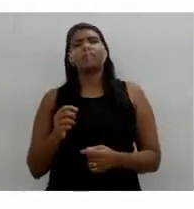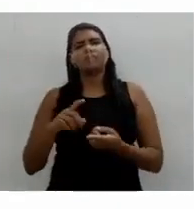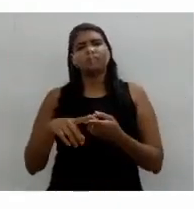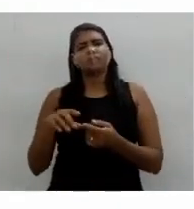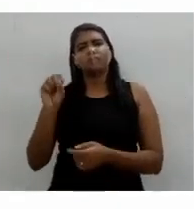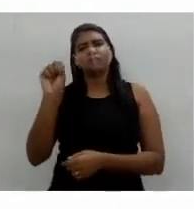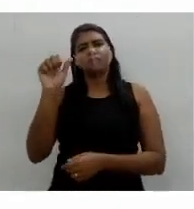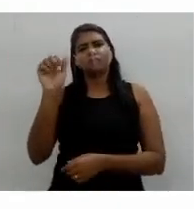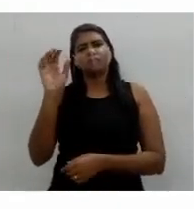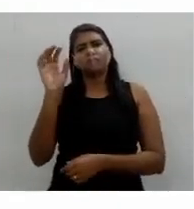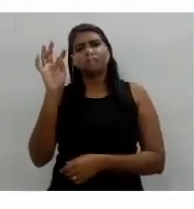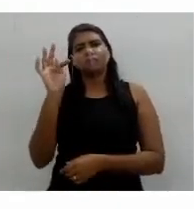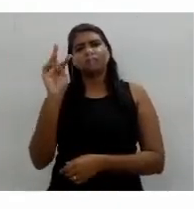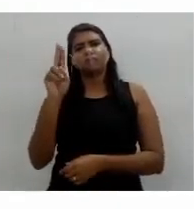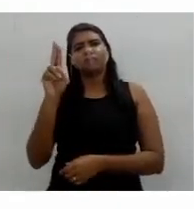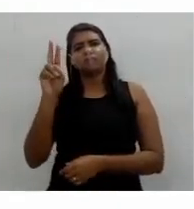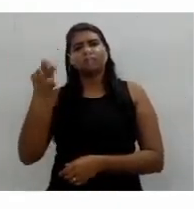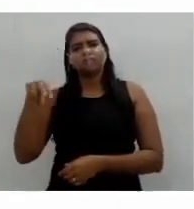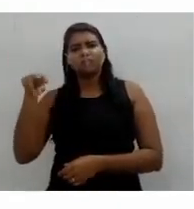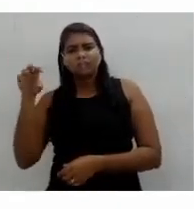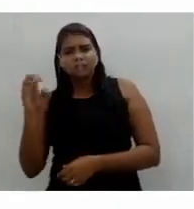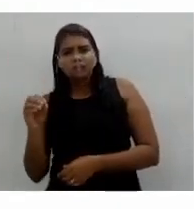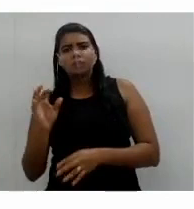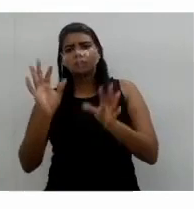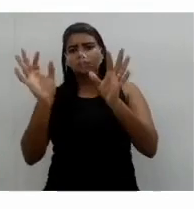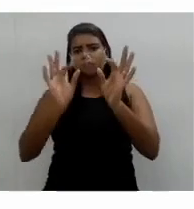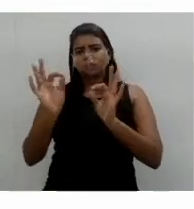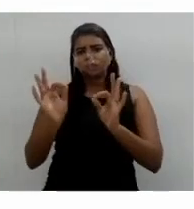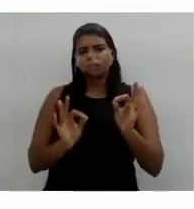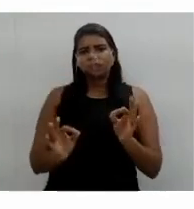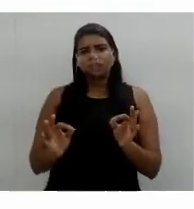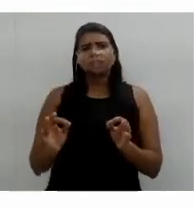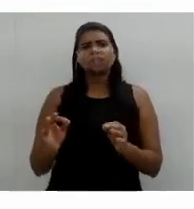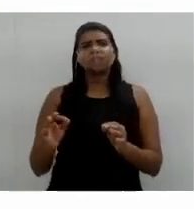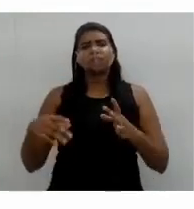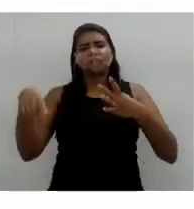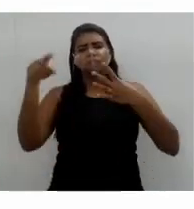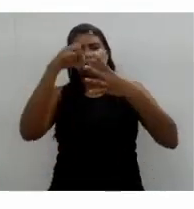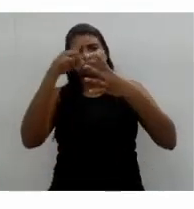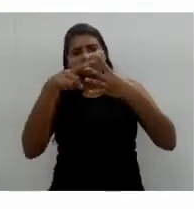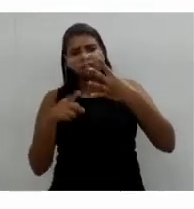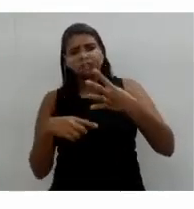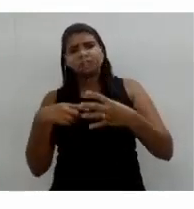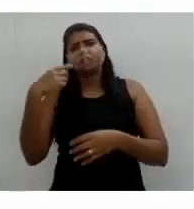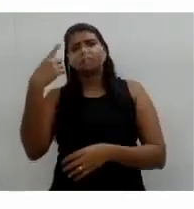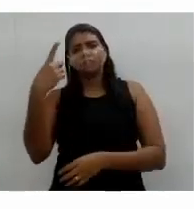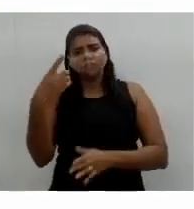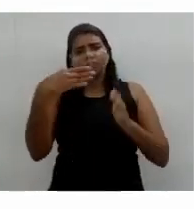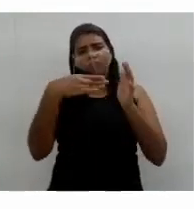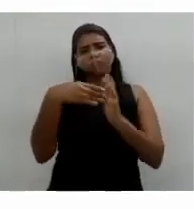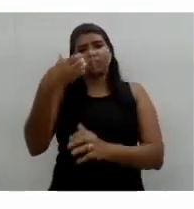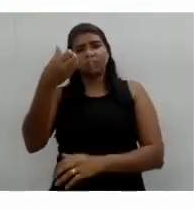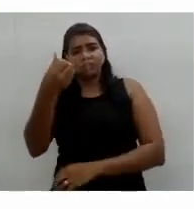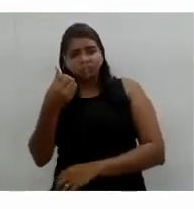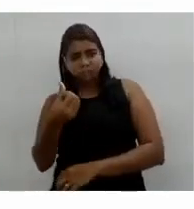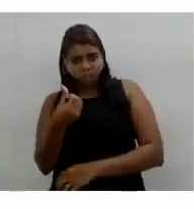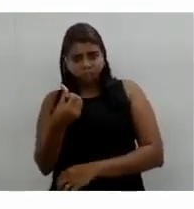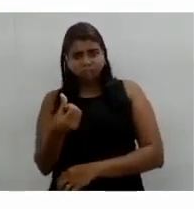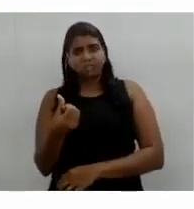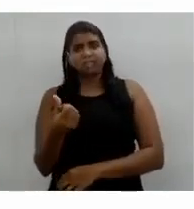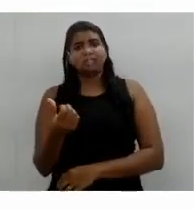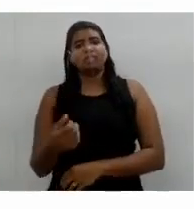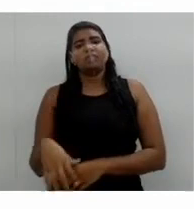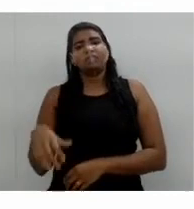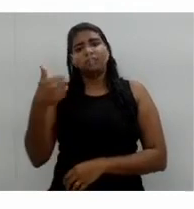um modelo das partes que constituem esse foguete. Então, do número 1 ao número 6 eu tenho o número 1,